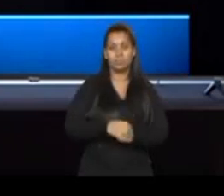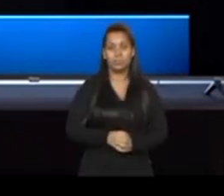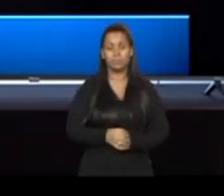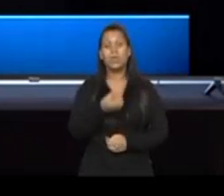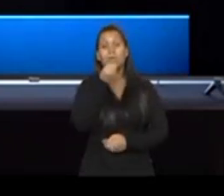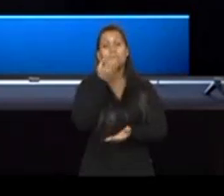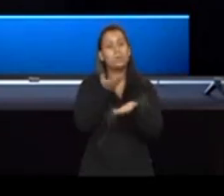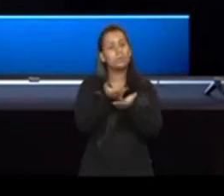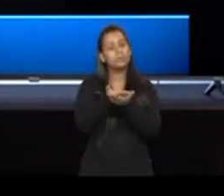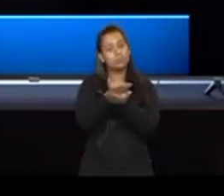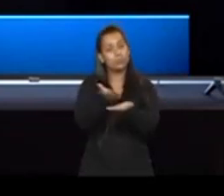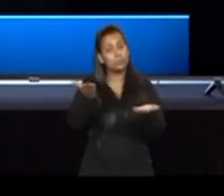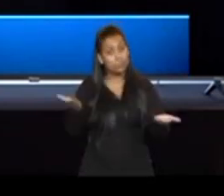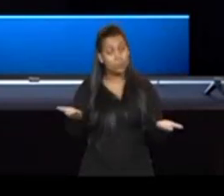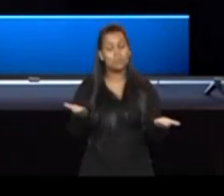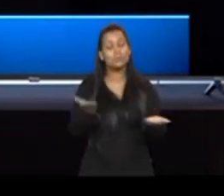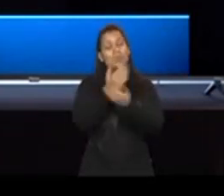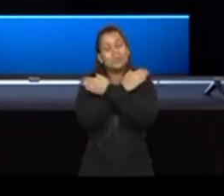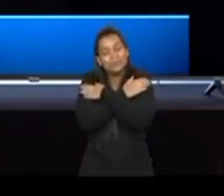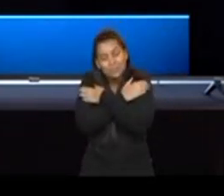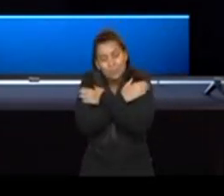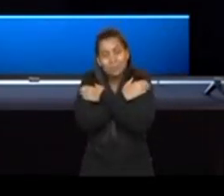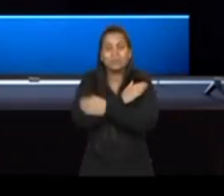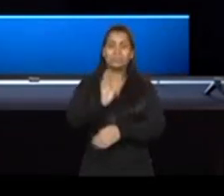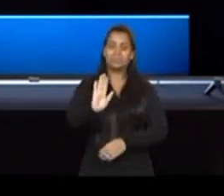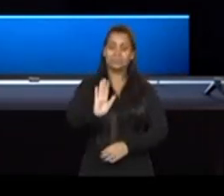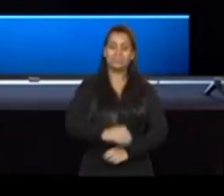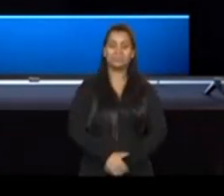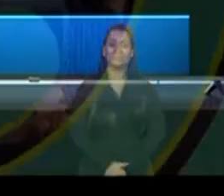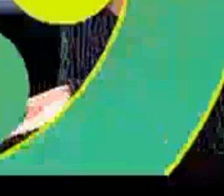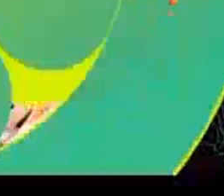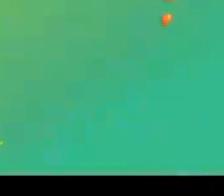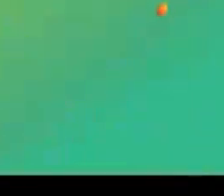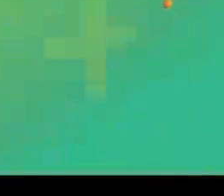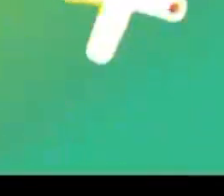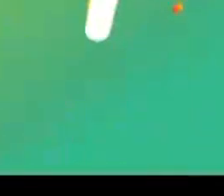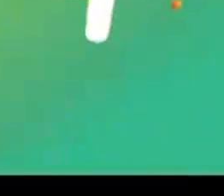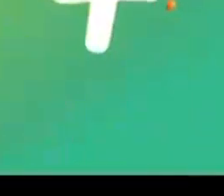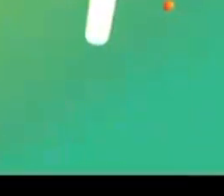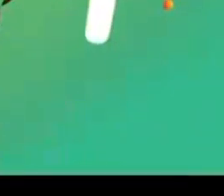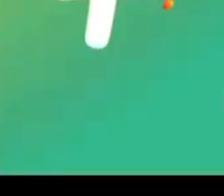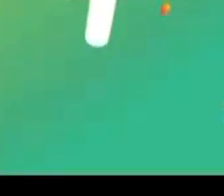bom? Bom estudo a todos, um grande abraço e até logo, pessoal.